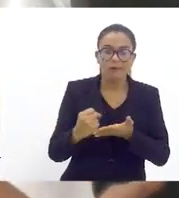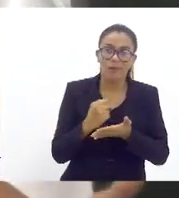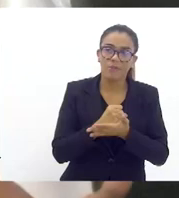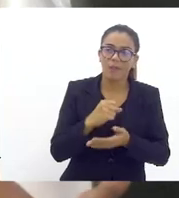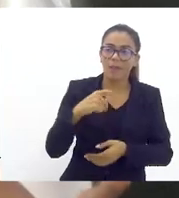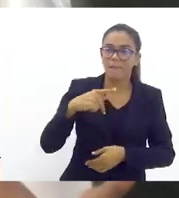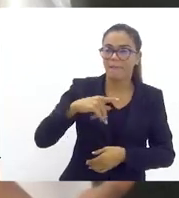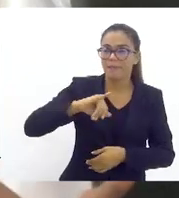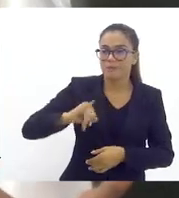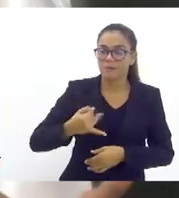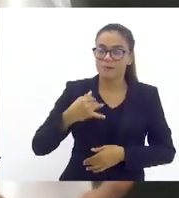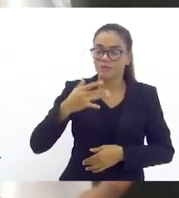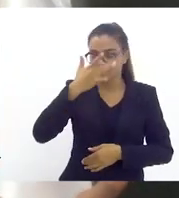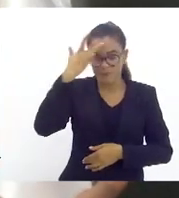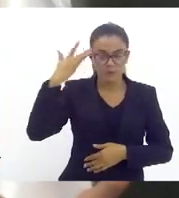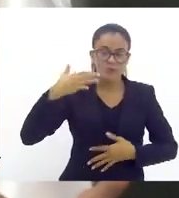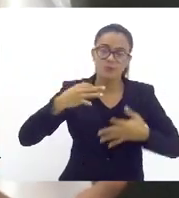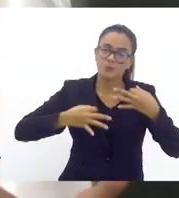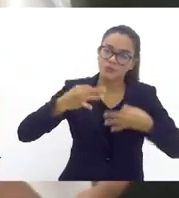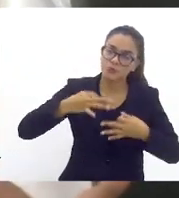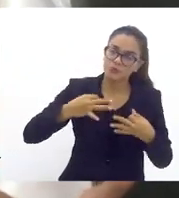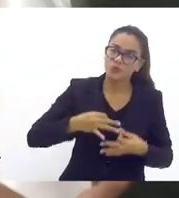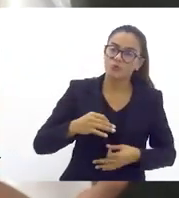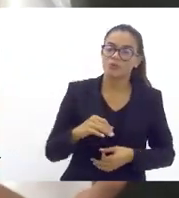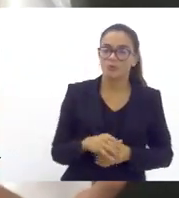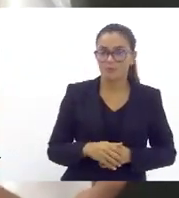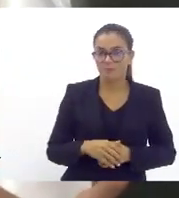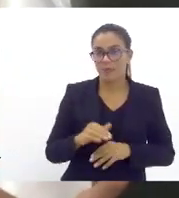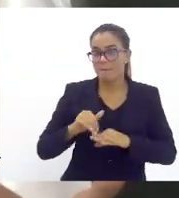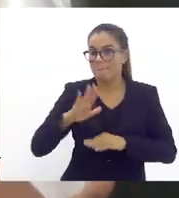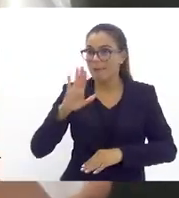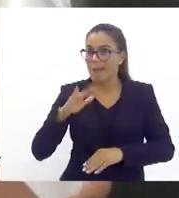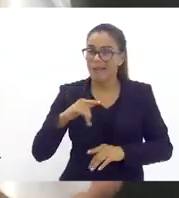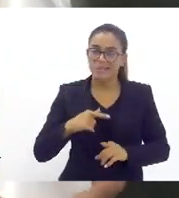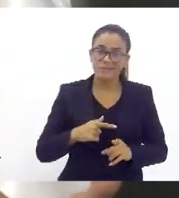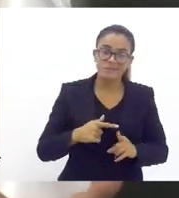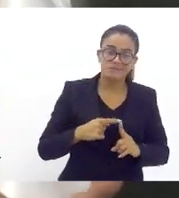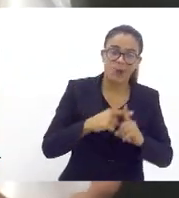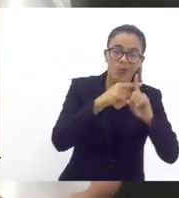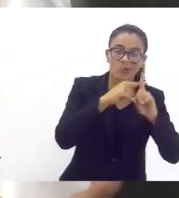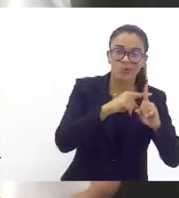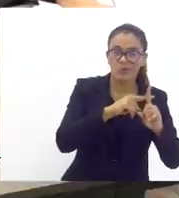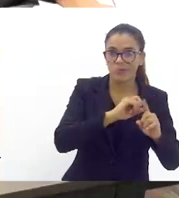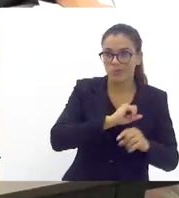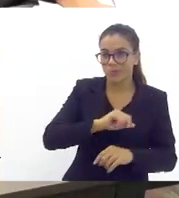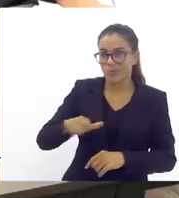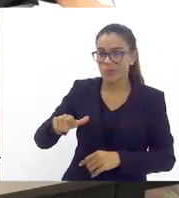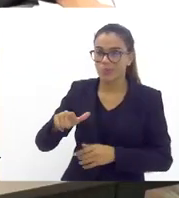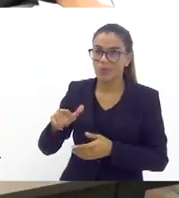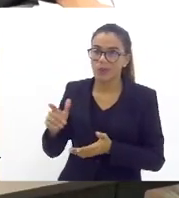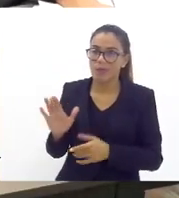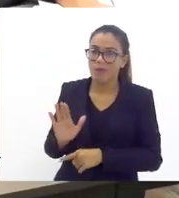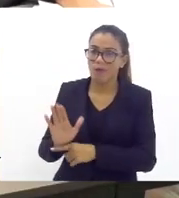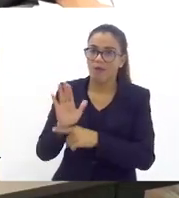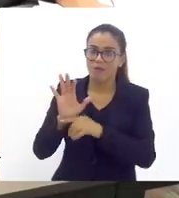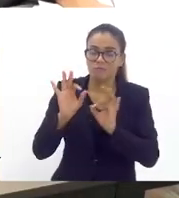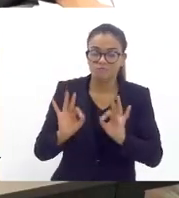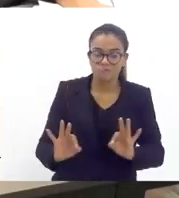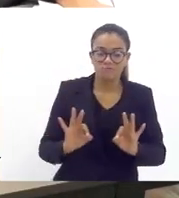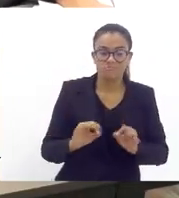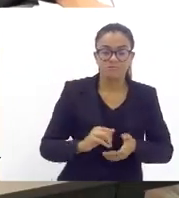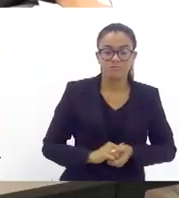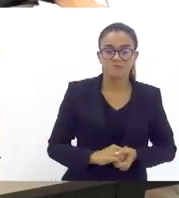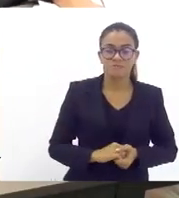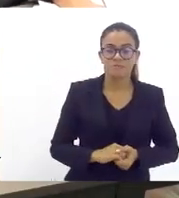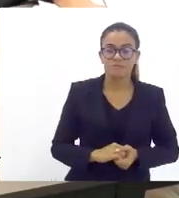como PJ e têm mais ônus do que bônus no cômputo geral da inserção da sua participação no mercado de